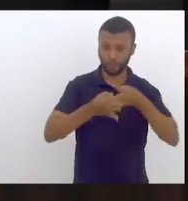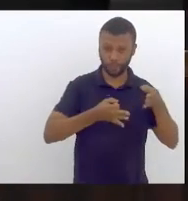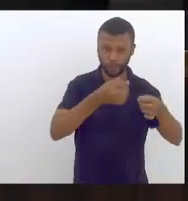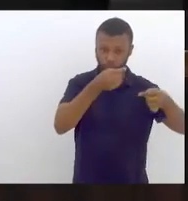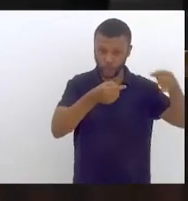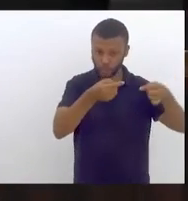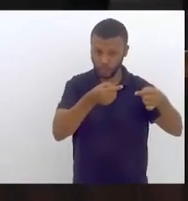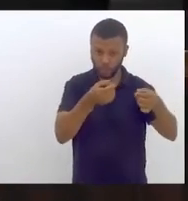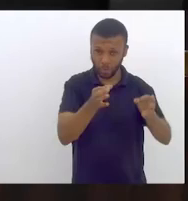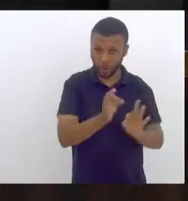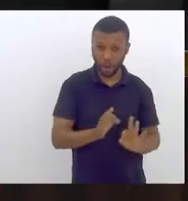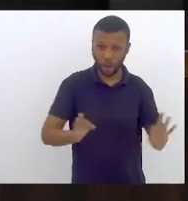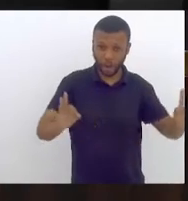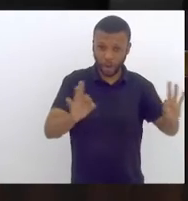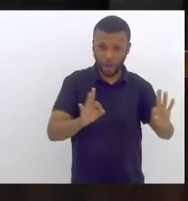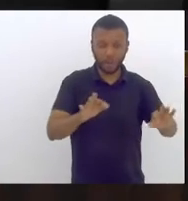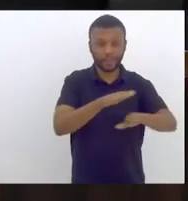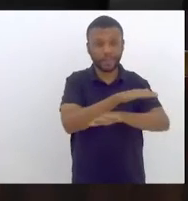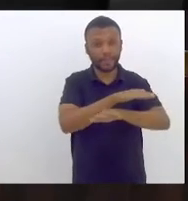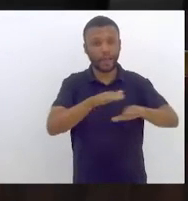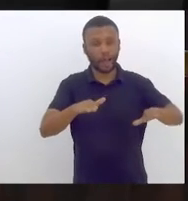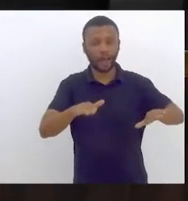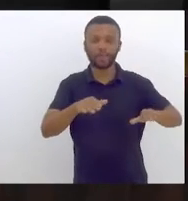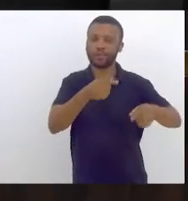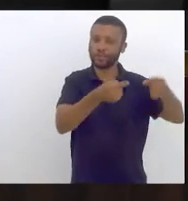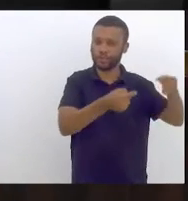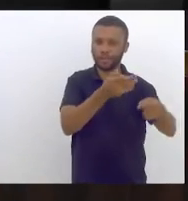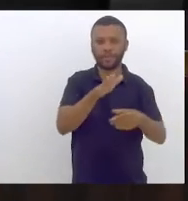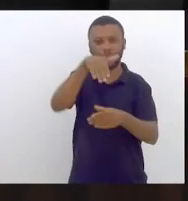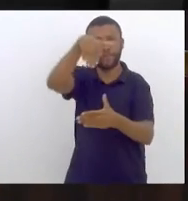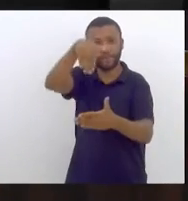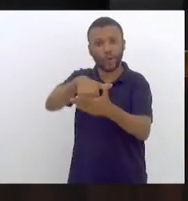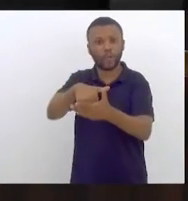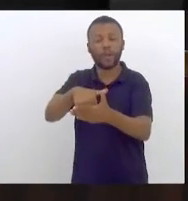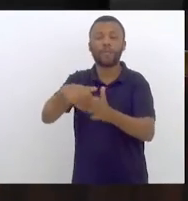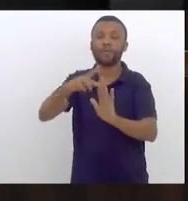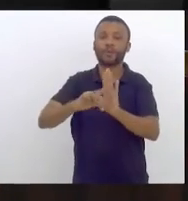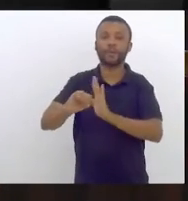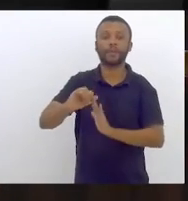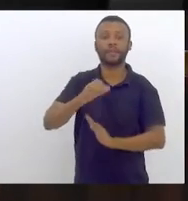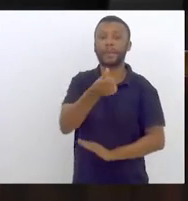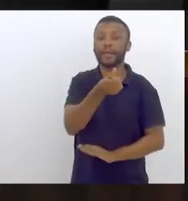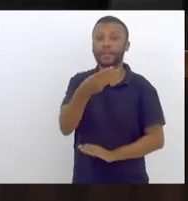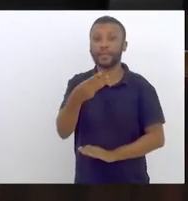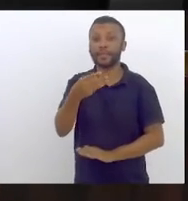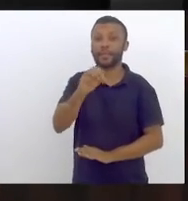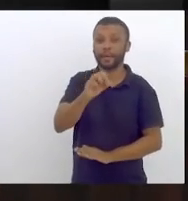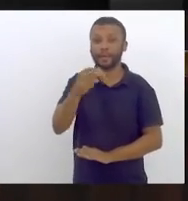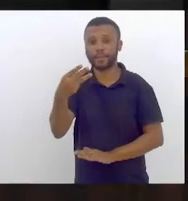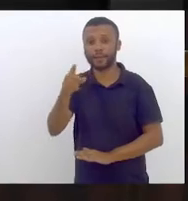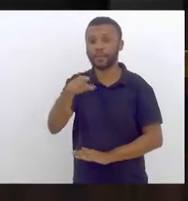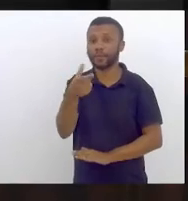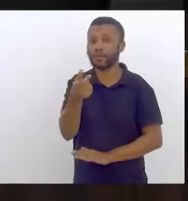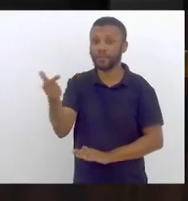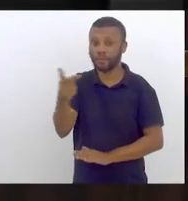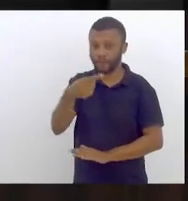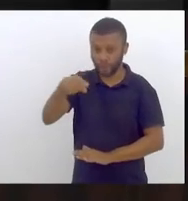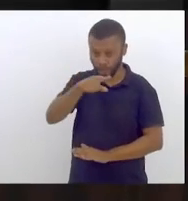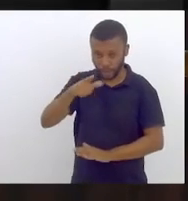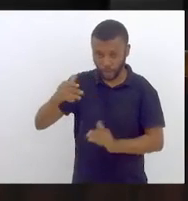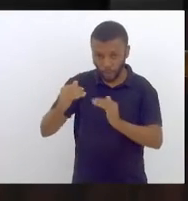ninguém queira discutir, encerrada a discussão, em votação, projeto de lei 6303 de 22. Se os que aprovam permaneçam como estão